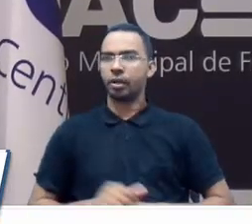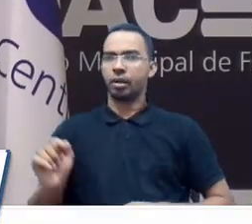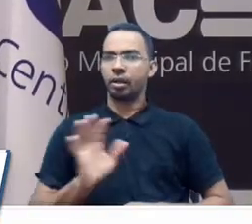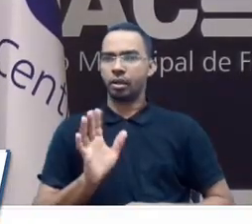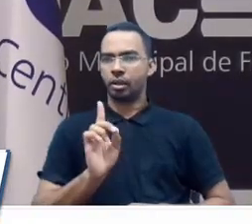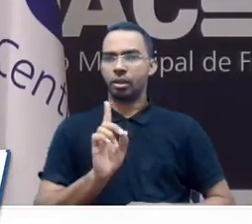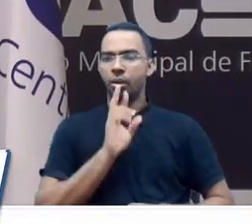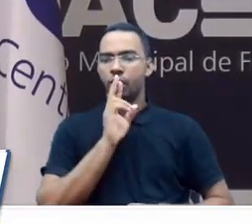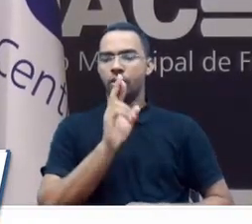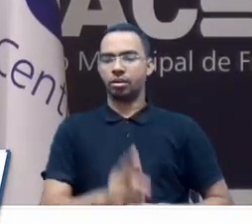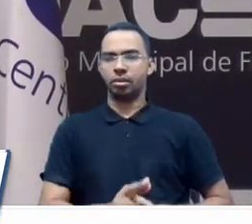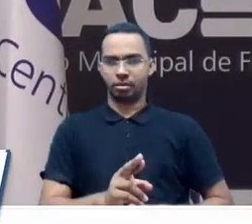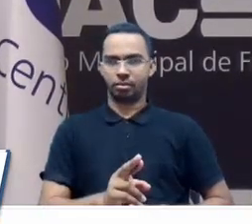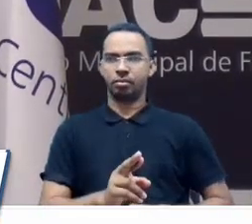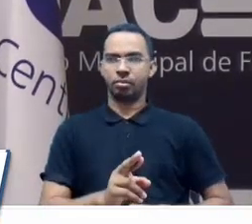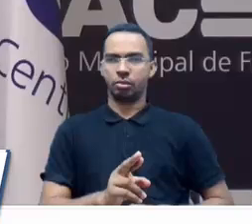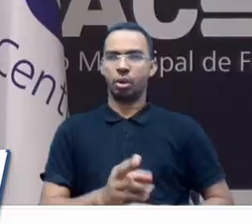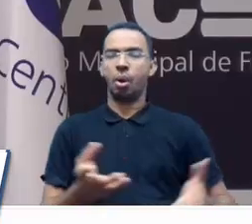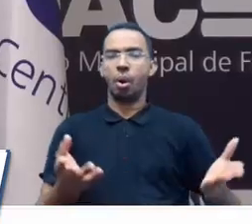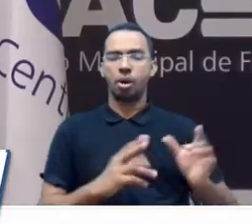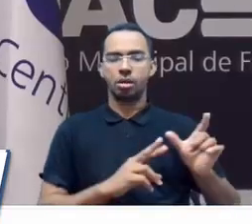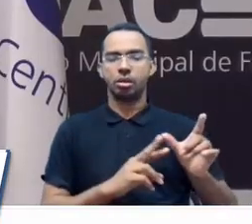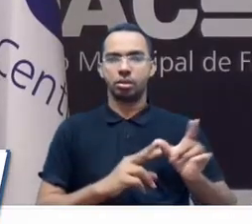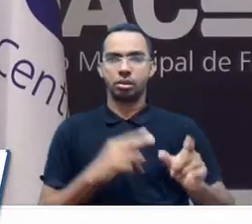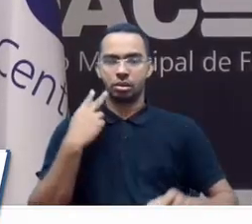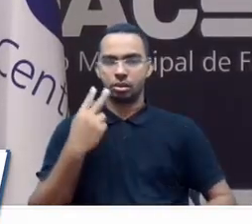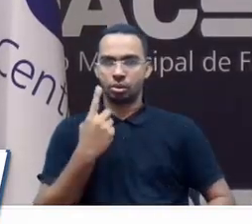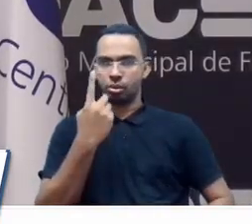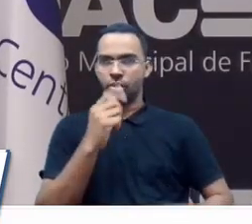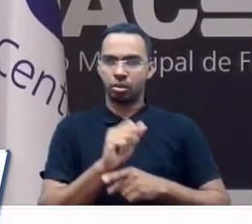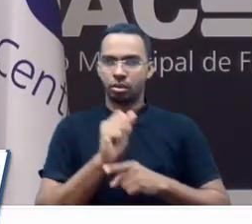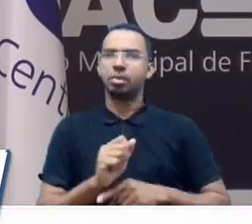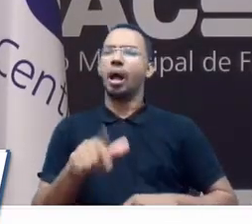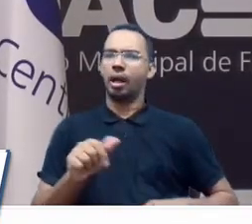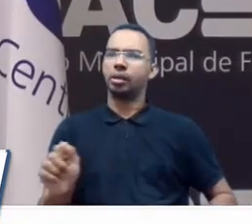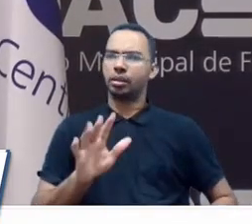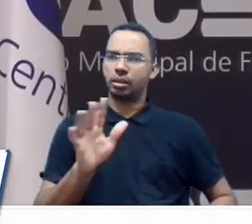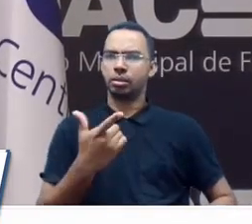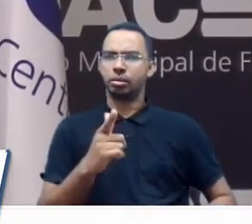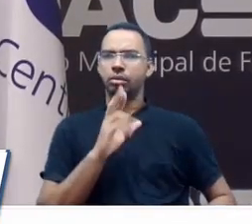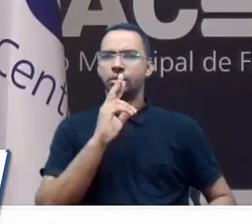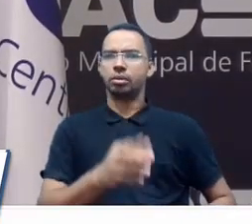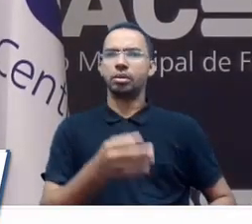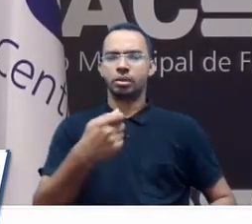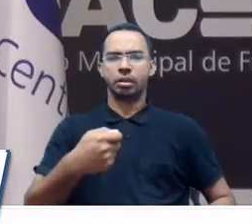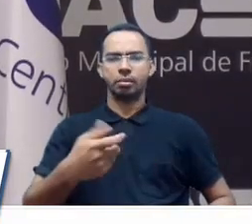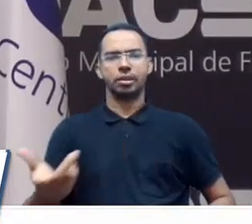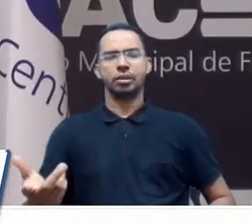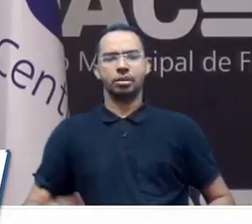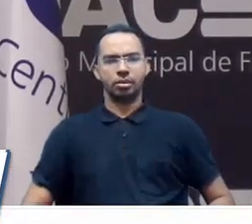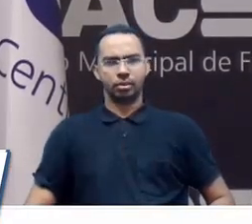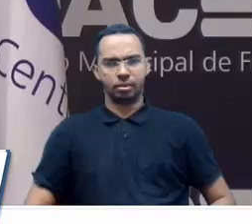resultado. Hoje a Câmara dos Vereadores, com um assessor só, ela é cara, porque ela não dá o resultado que precisa.